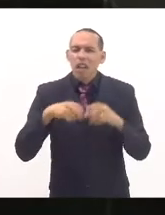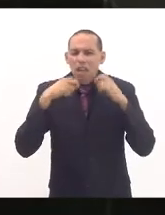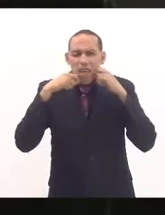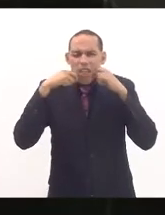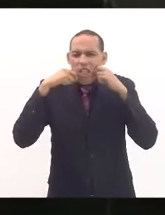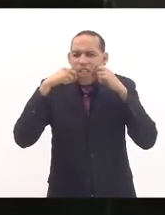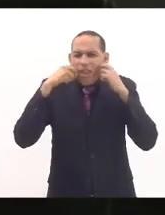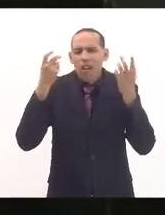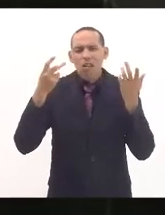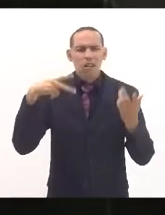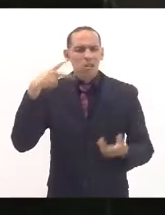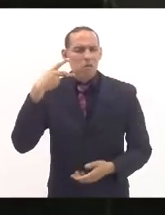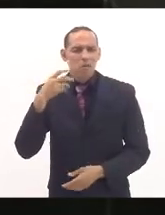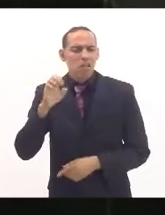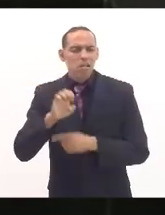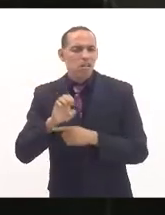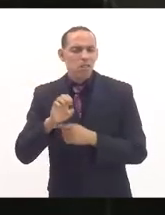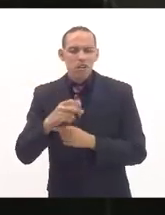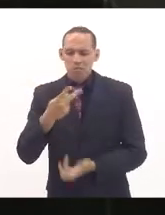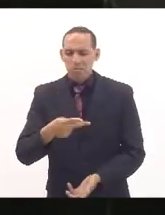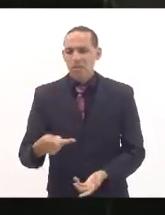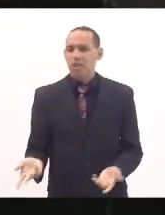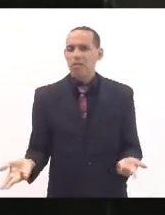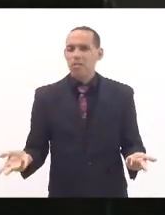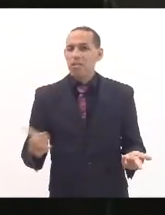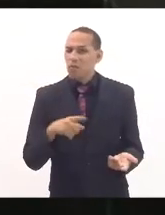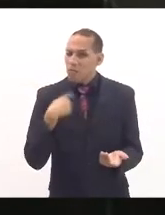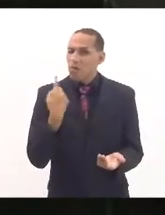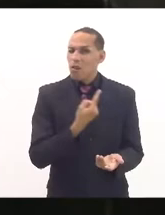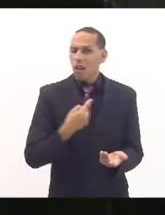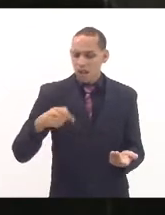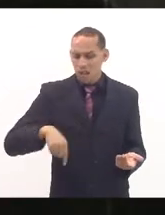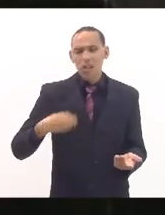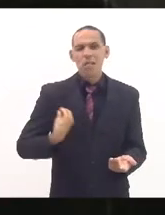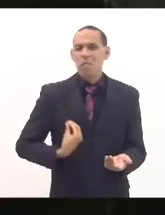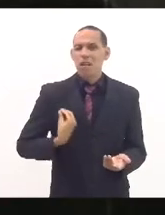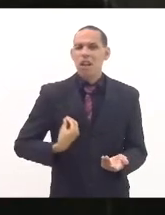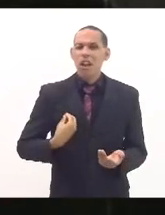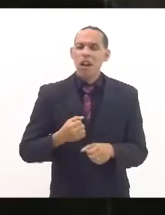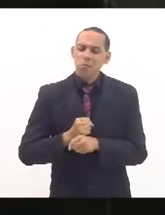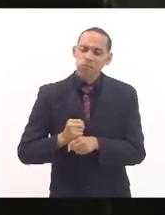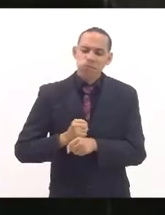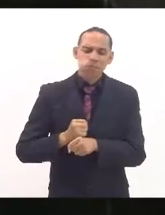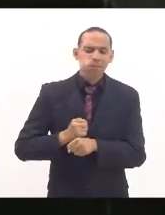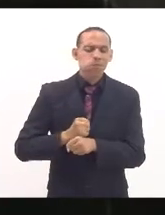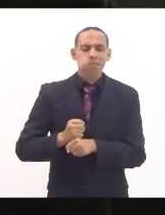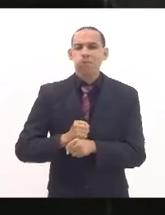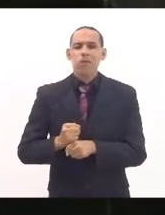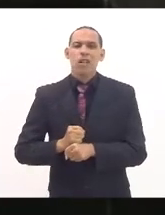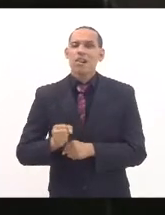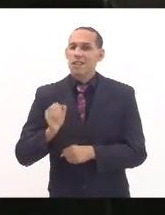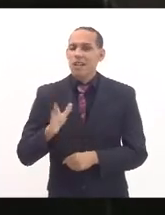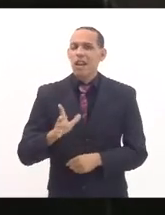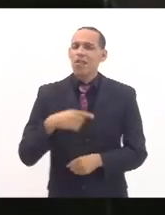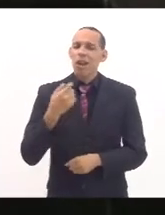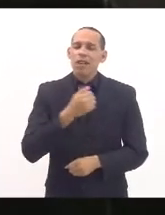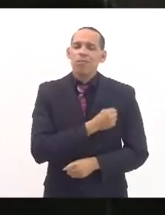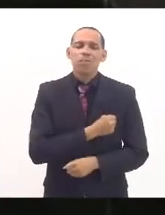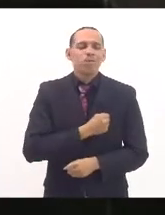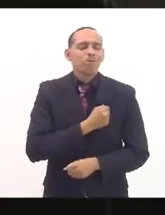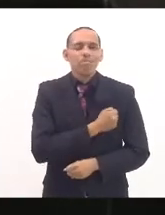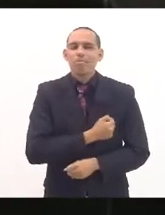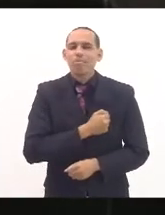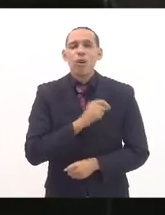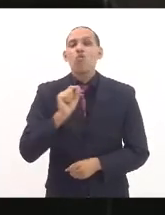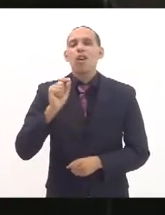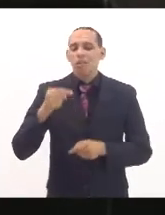parlamento estadual. Nós que já estamos há muito tempo e temos saudade